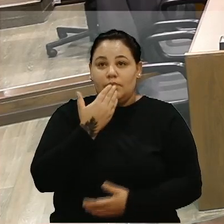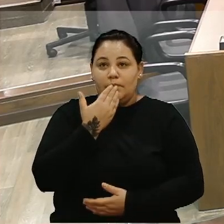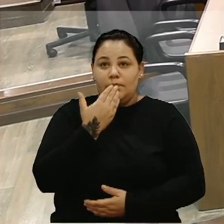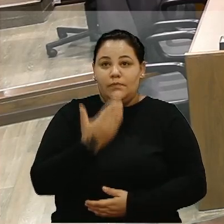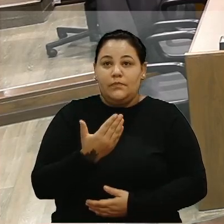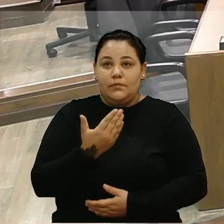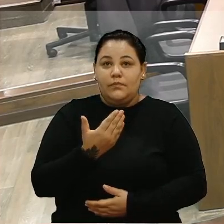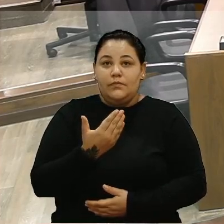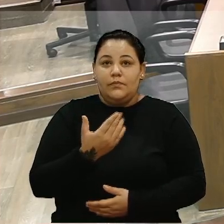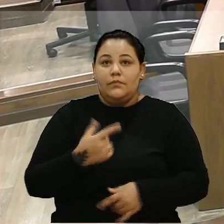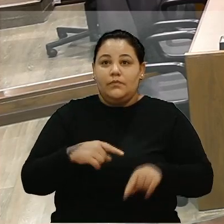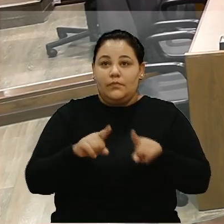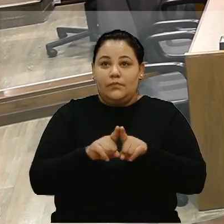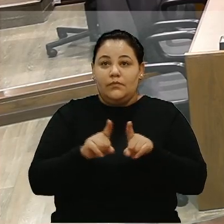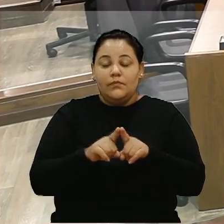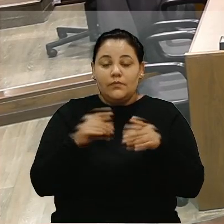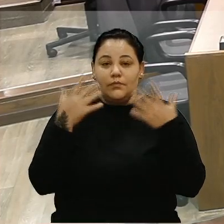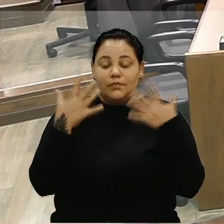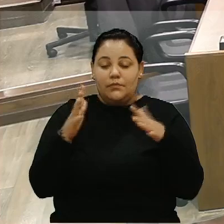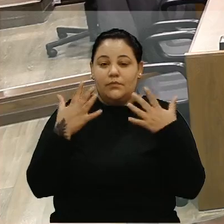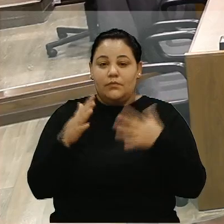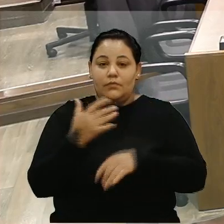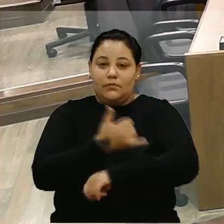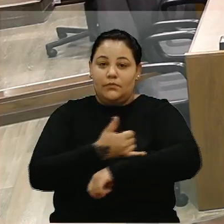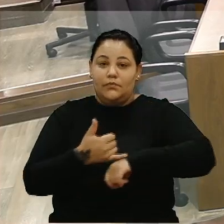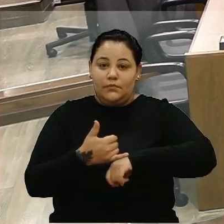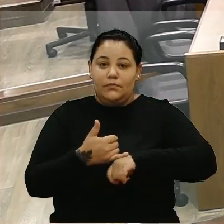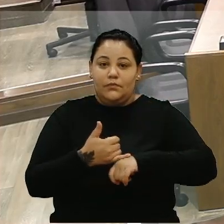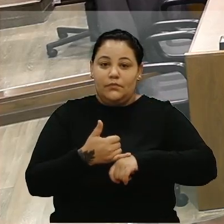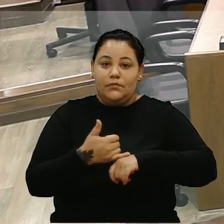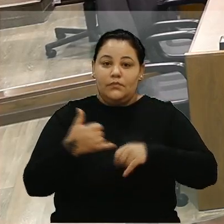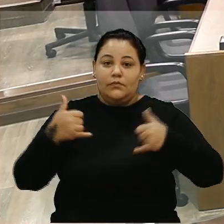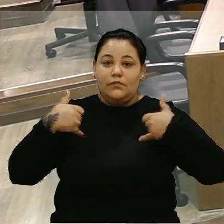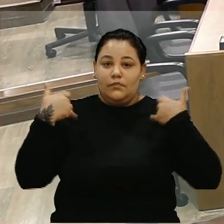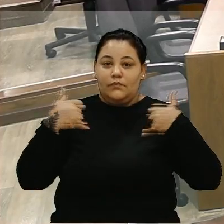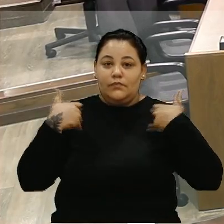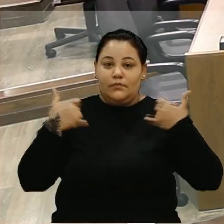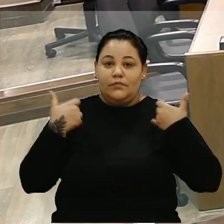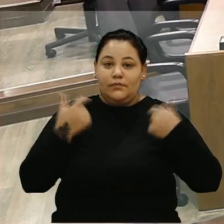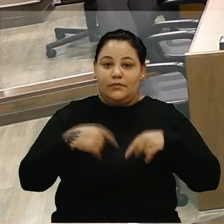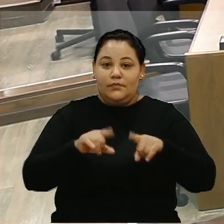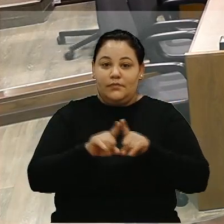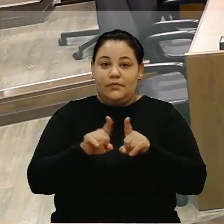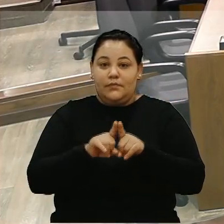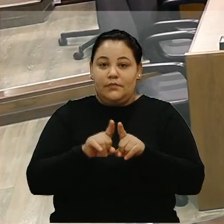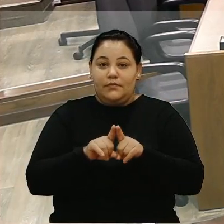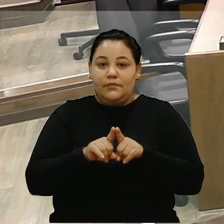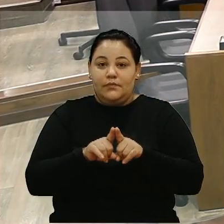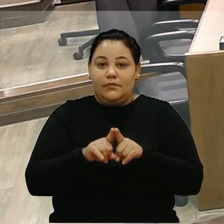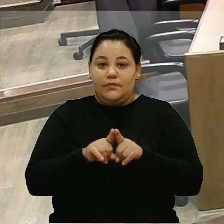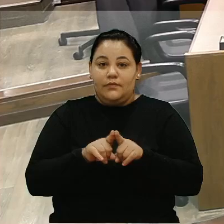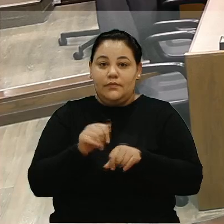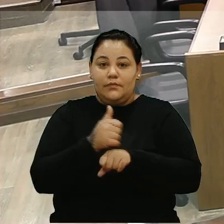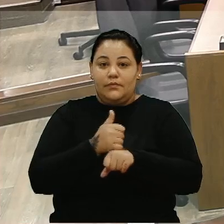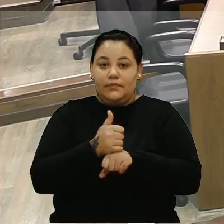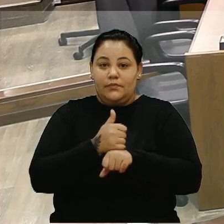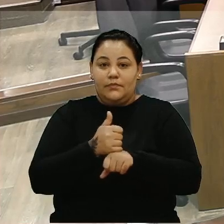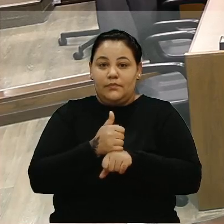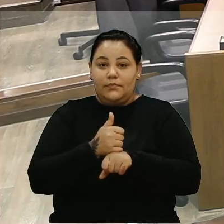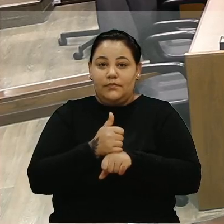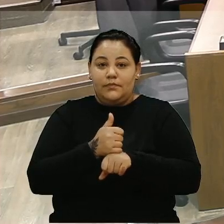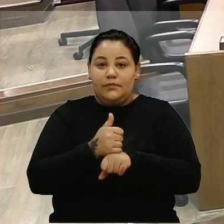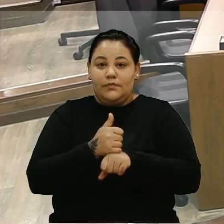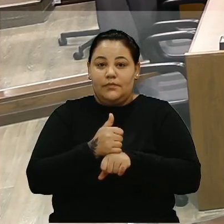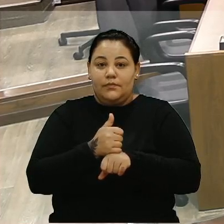e dar os parabéns pela passagem do seu aniversário a renomada jornalista, nossa amiga e amiga aqui da